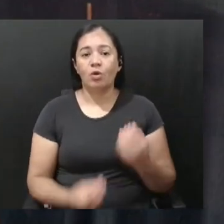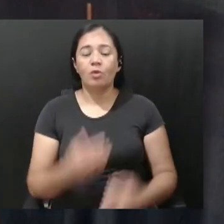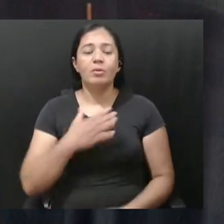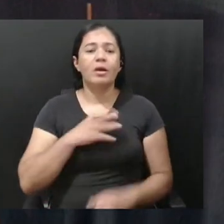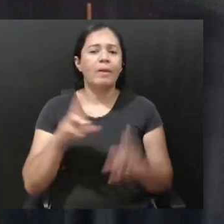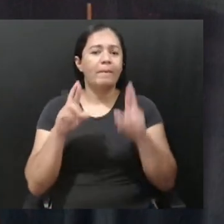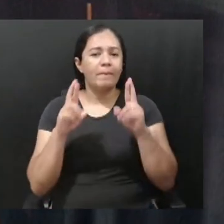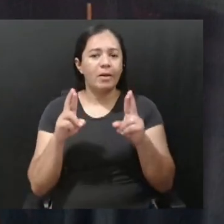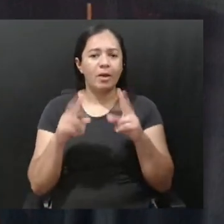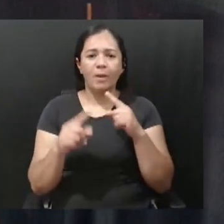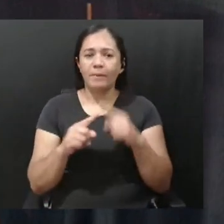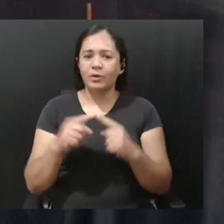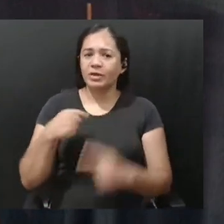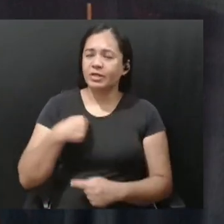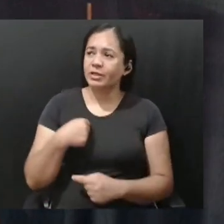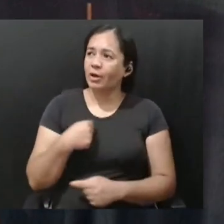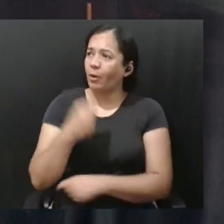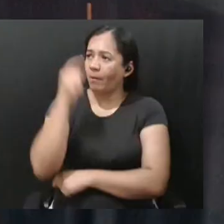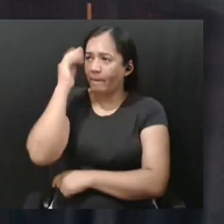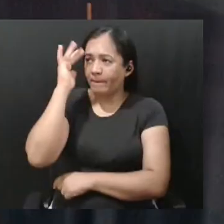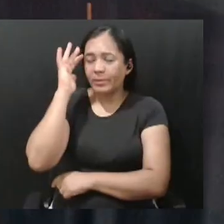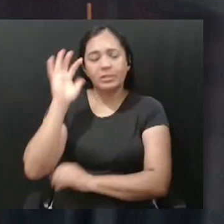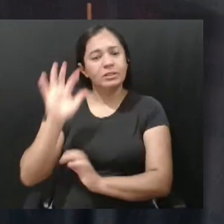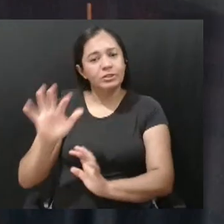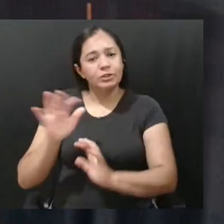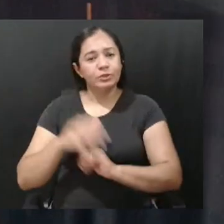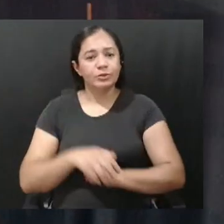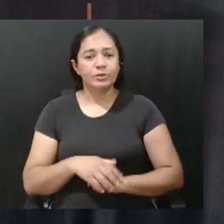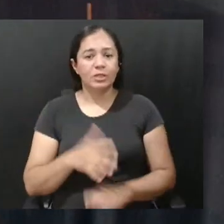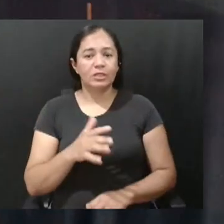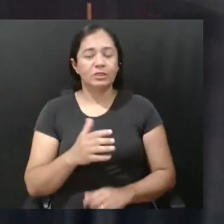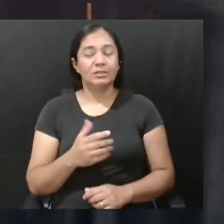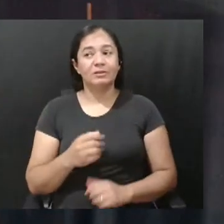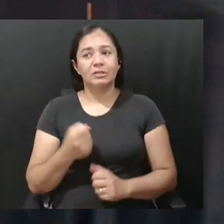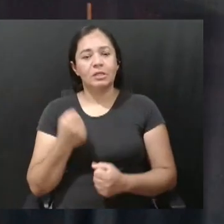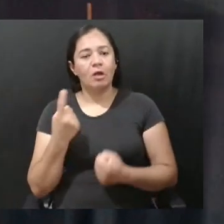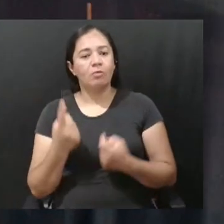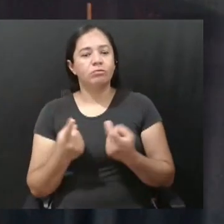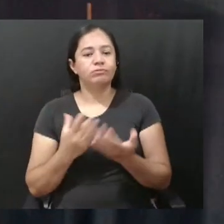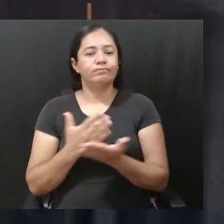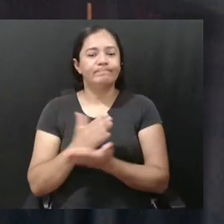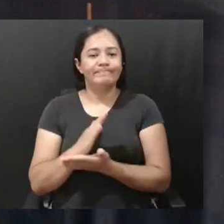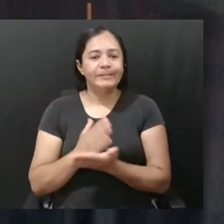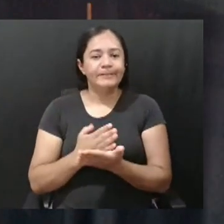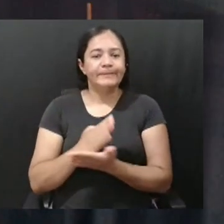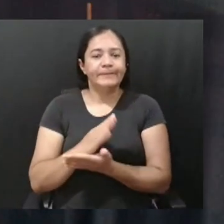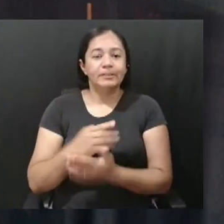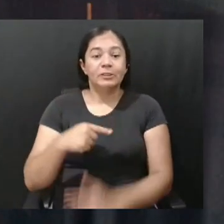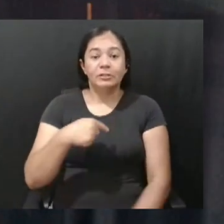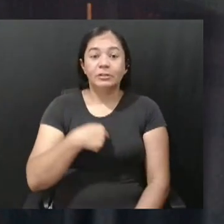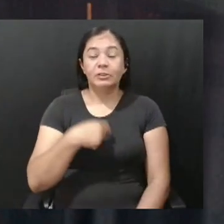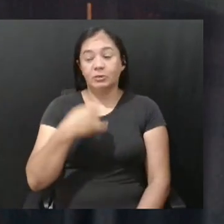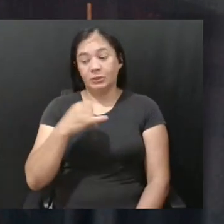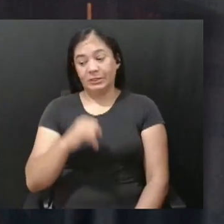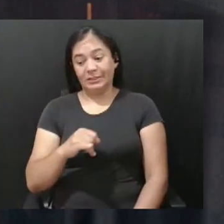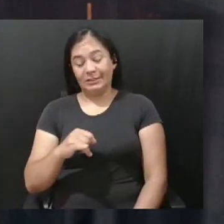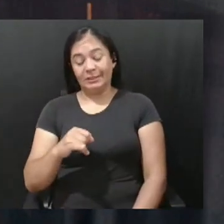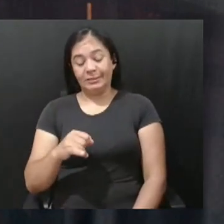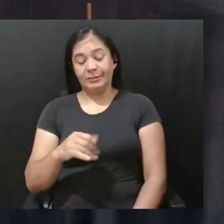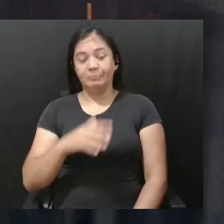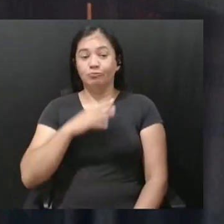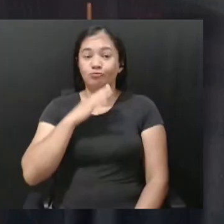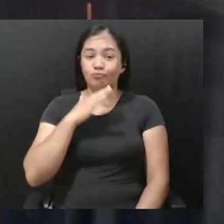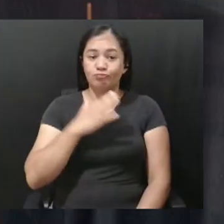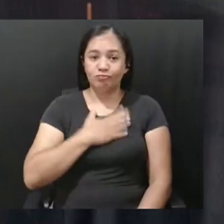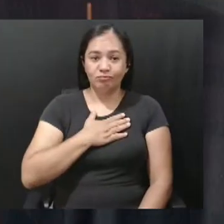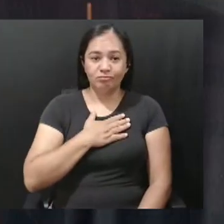estar pensando isso? Normalmente tem alguma coisa me incomodando, né, então, se tem alguma coisa incomodando, por que não pensar sobre